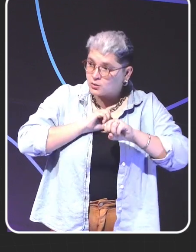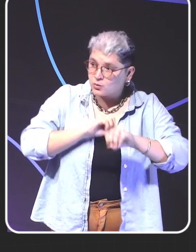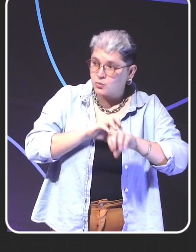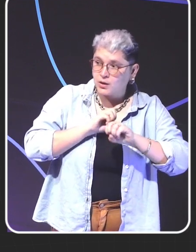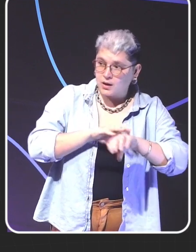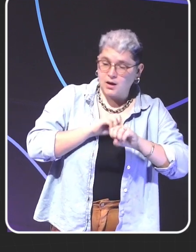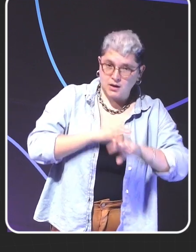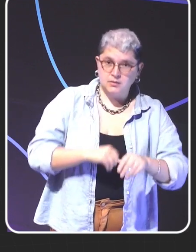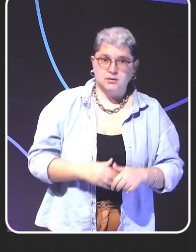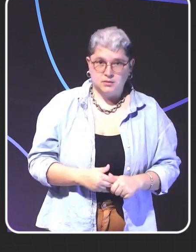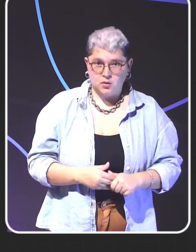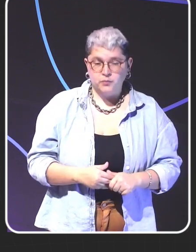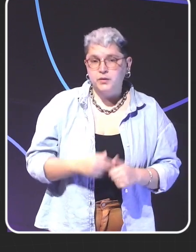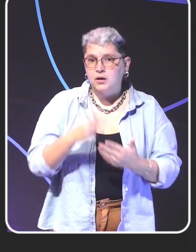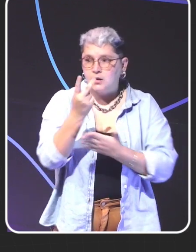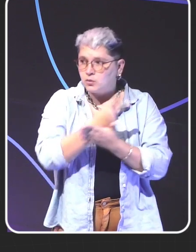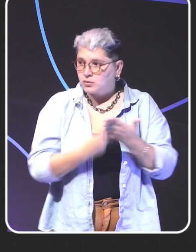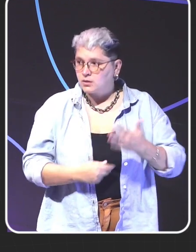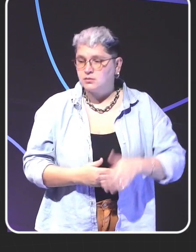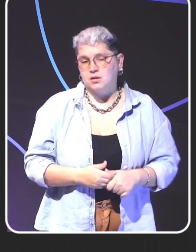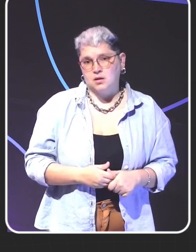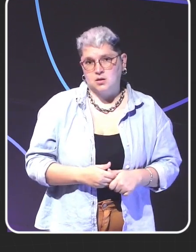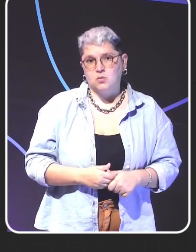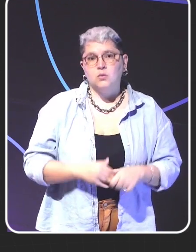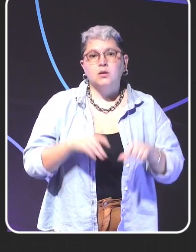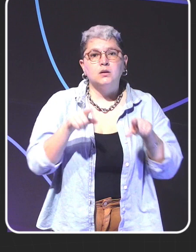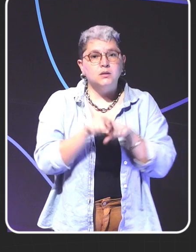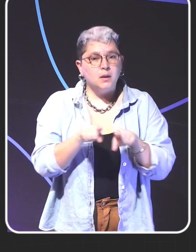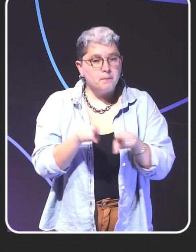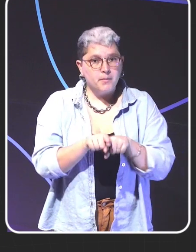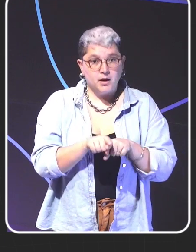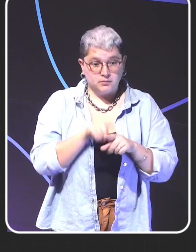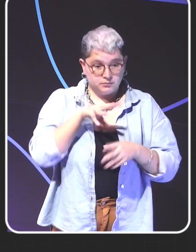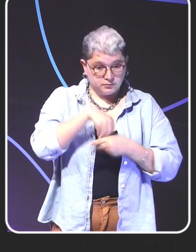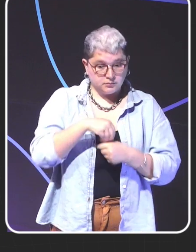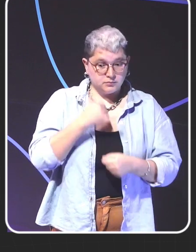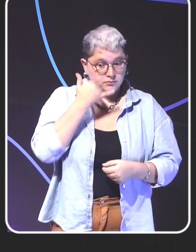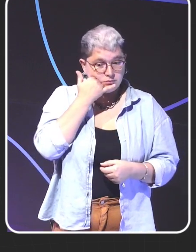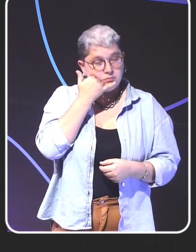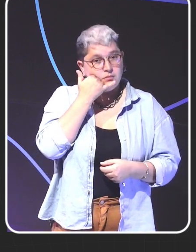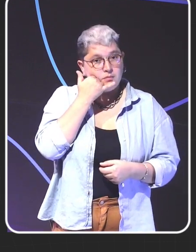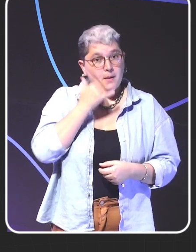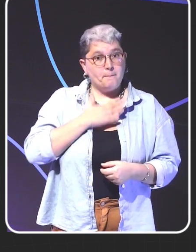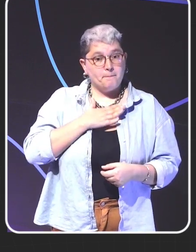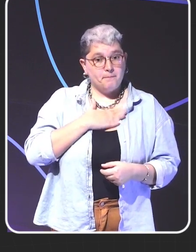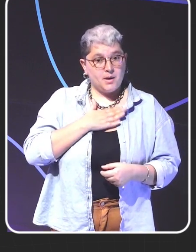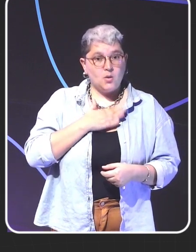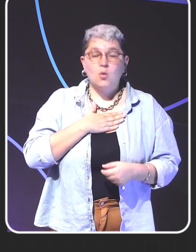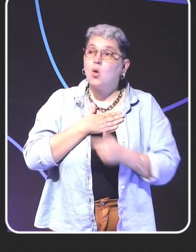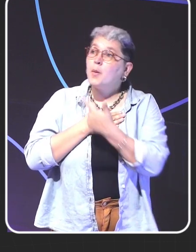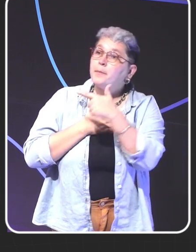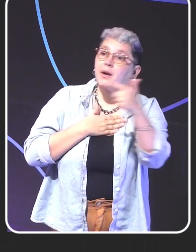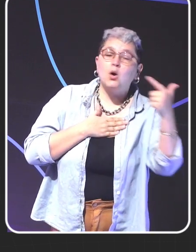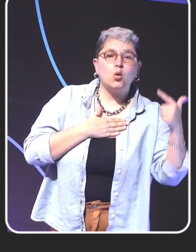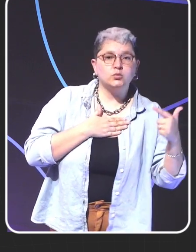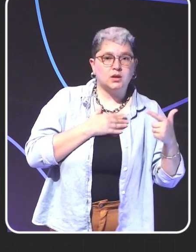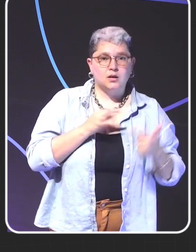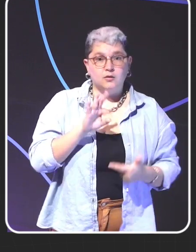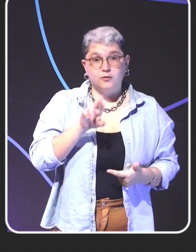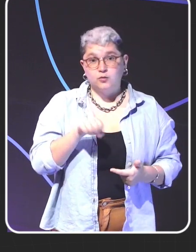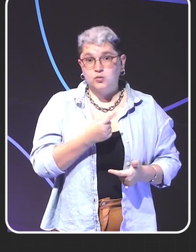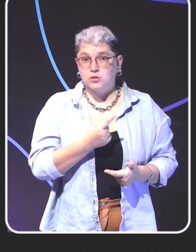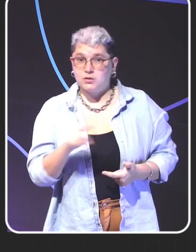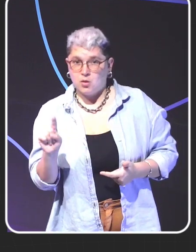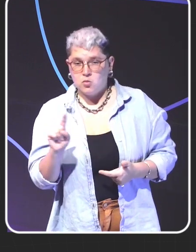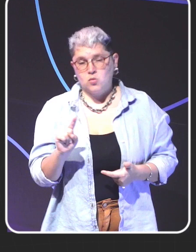do desenho. Eu consigo ter à disposição do meu celular como um dispositivo para outras